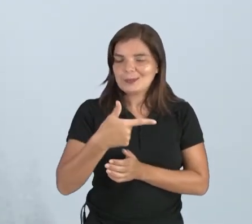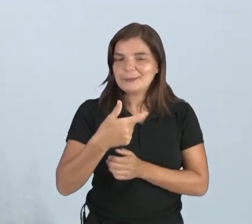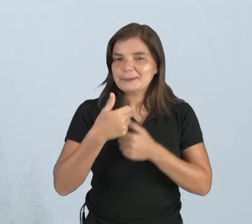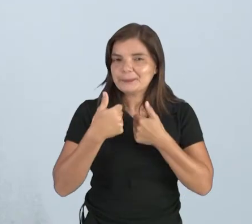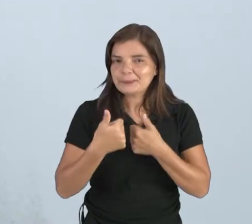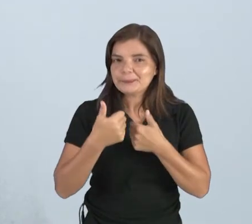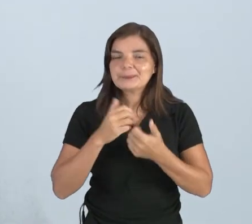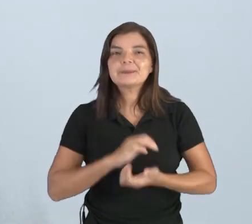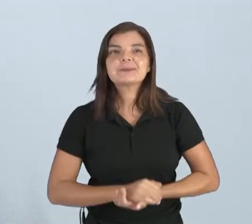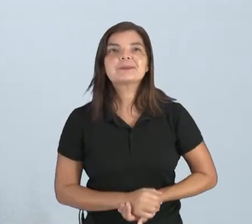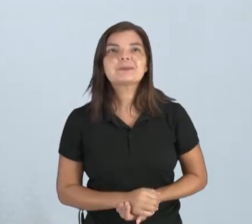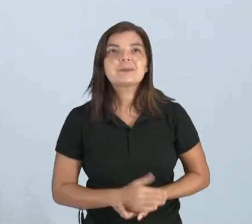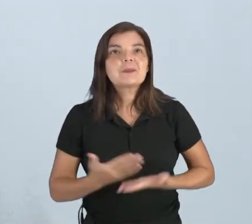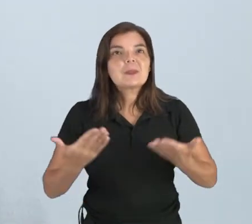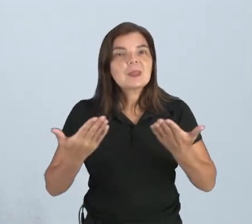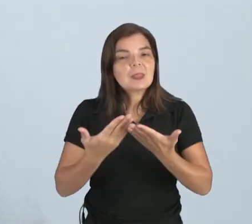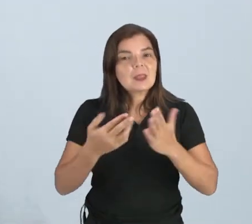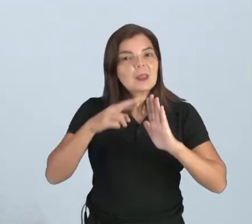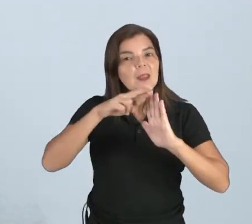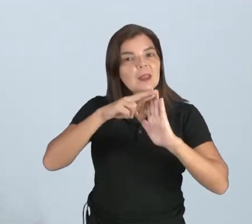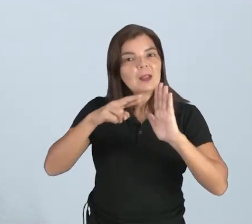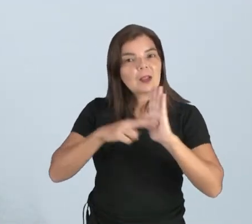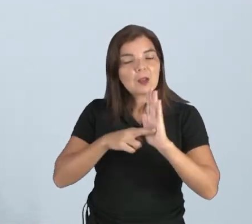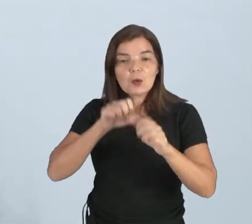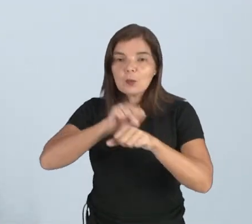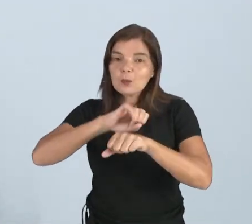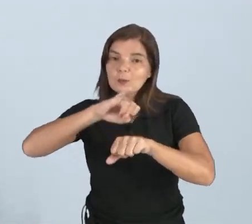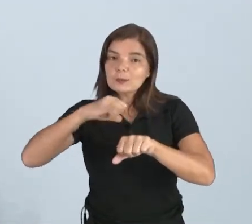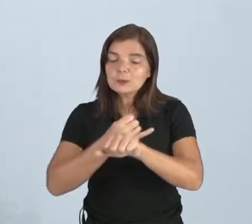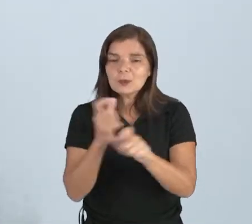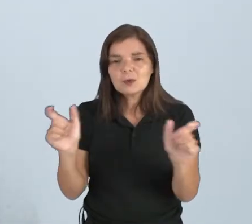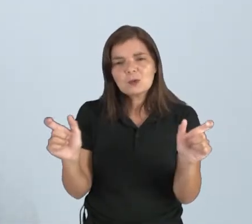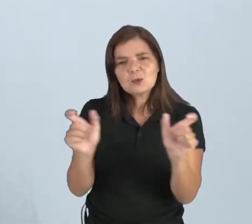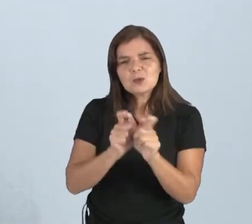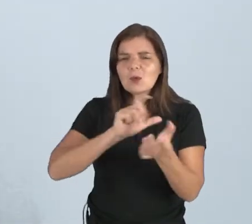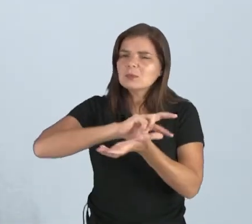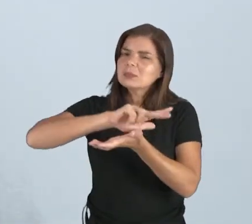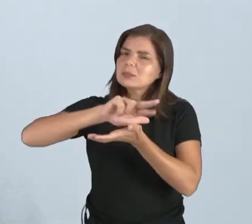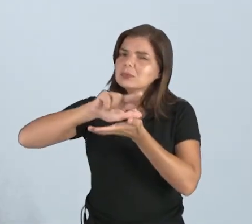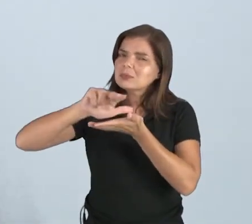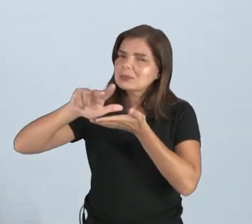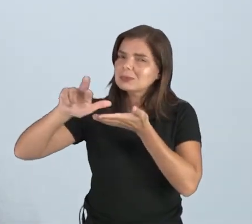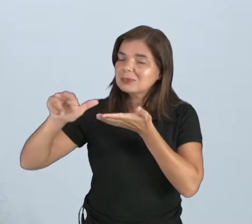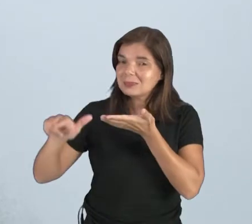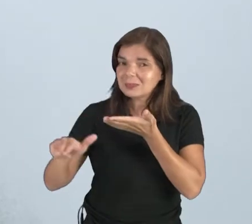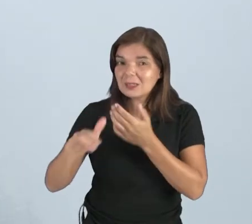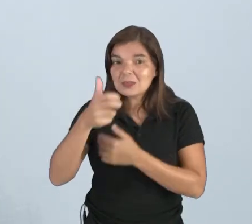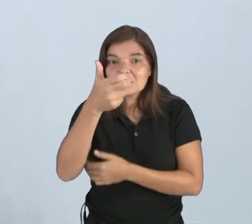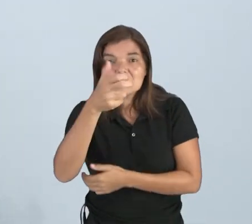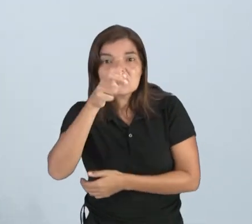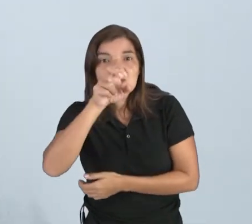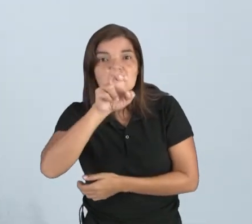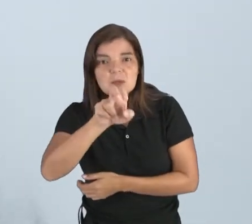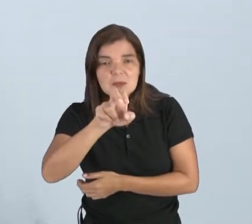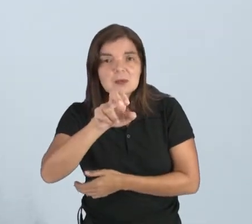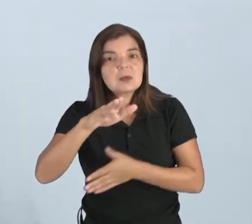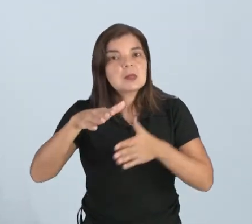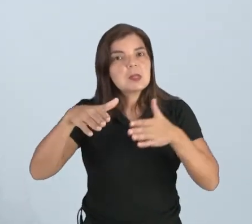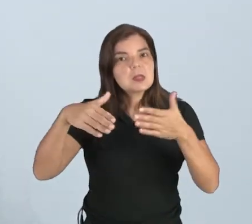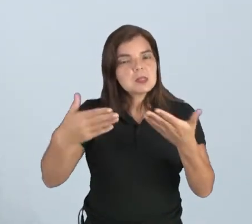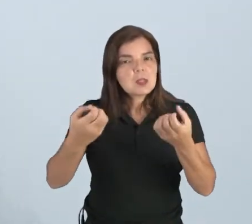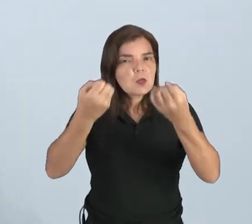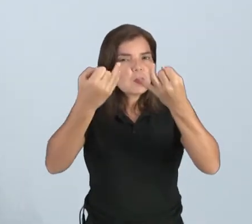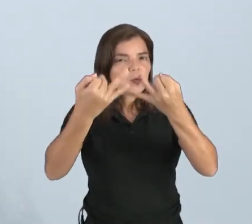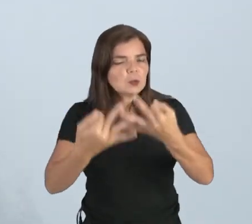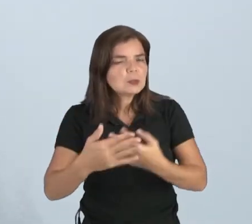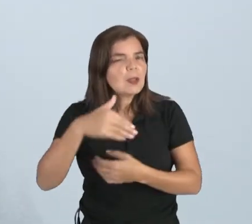Certinho? Agora, as regras do sujeito composto são várias, são 15. Então, eu vou falar aqui